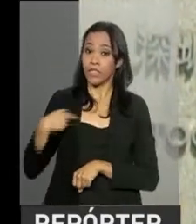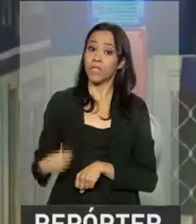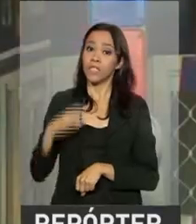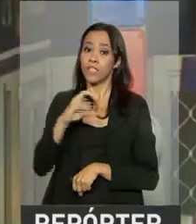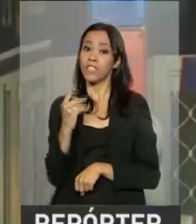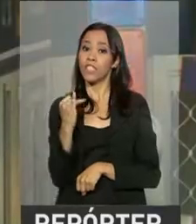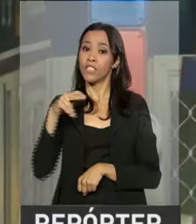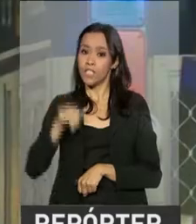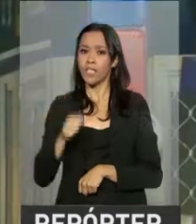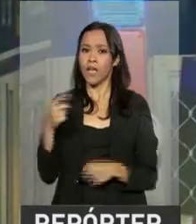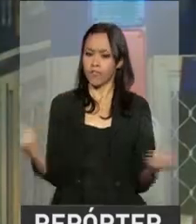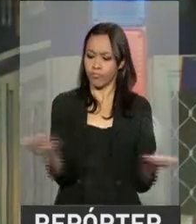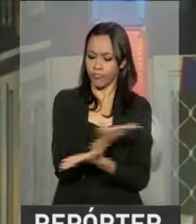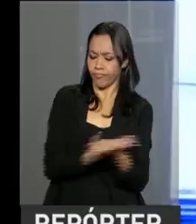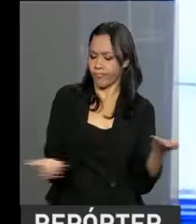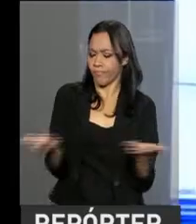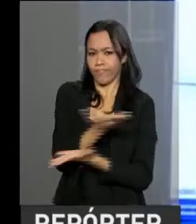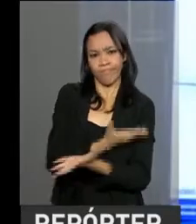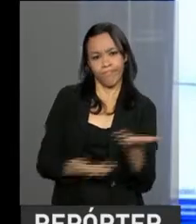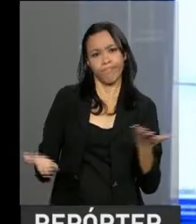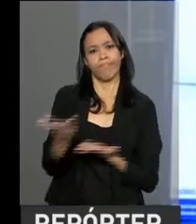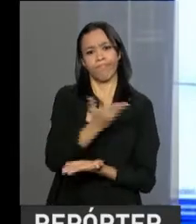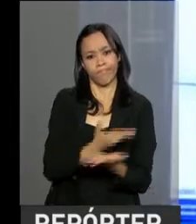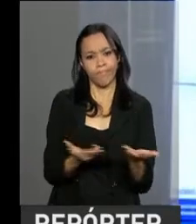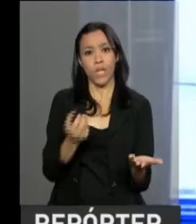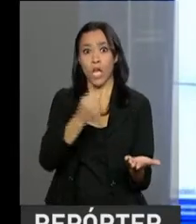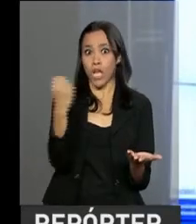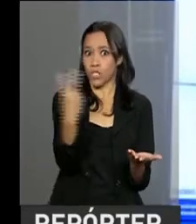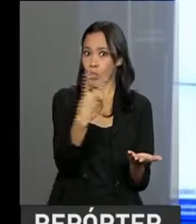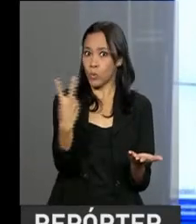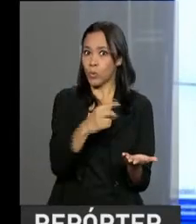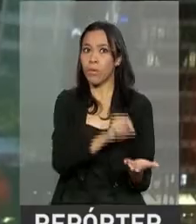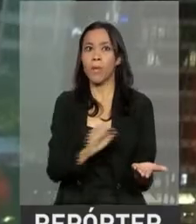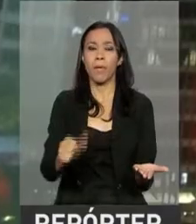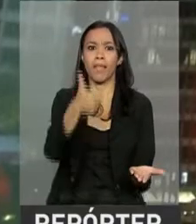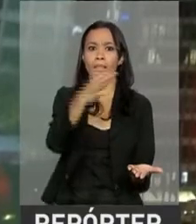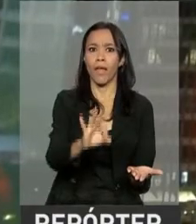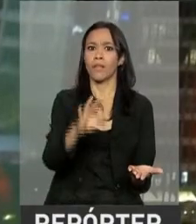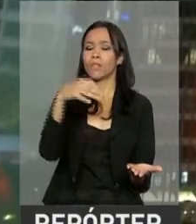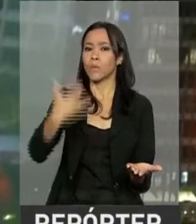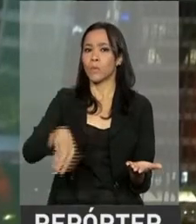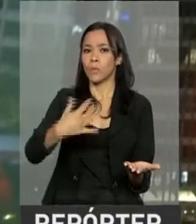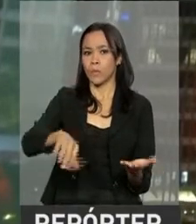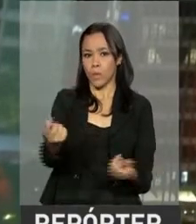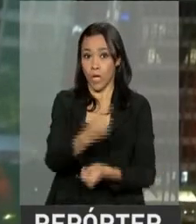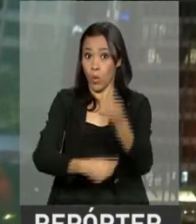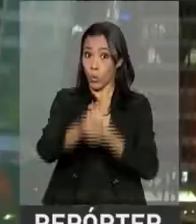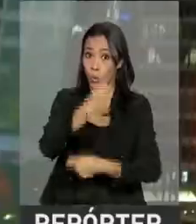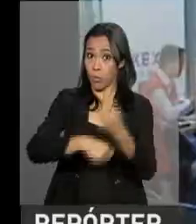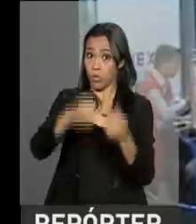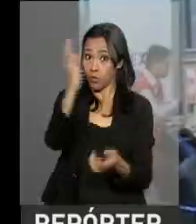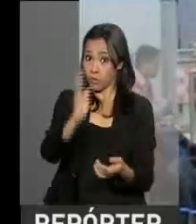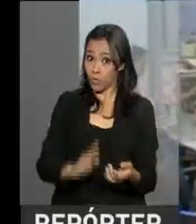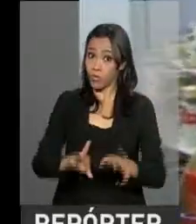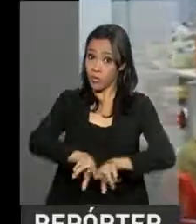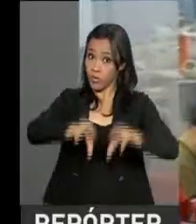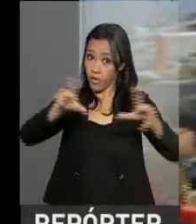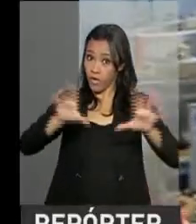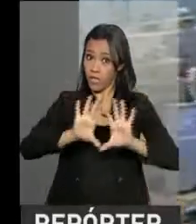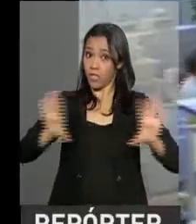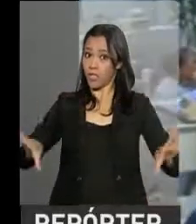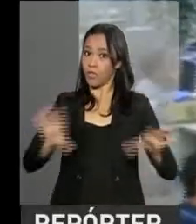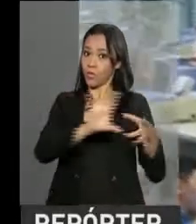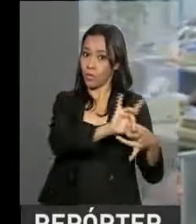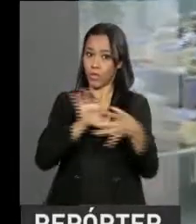comerciais e na diplomacia duas das dez maiores economias do mundo passam por situações distintas a